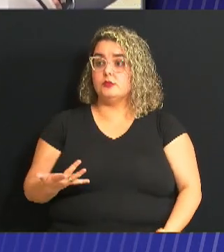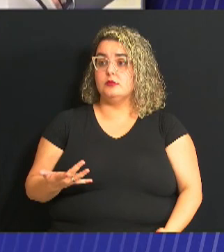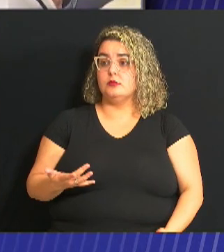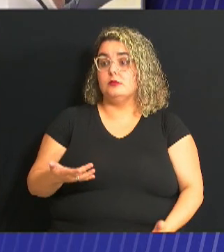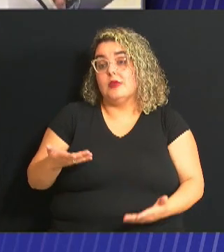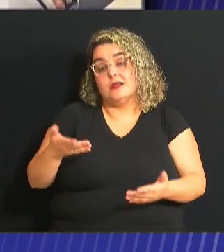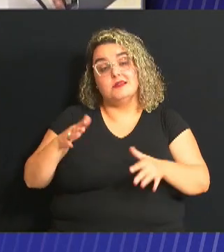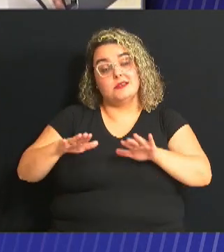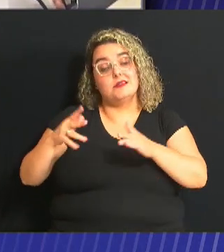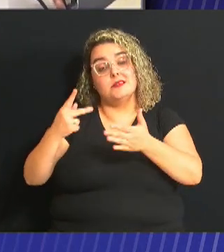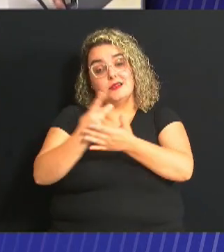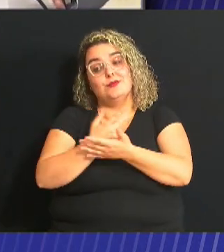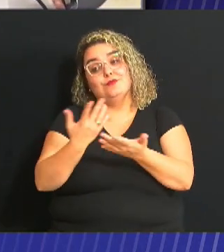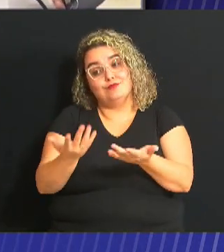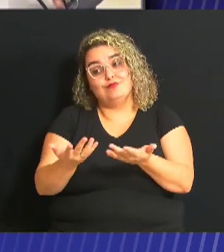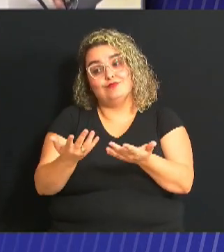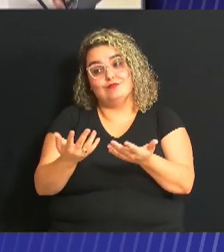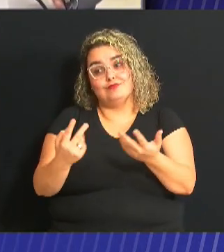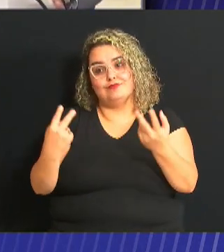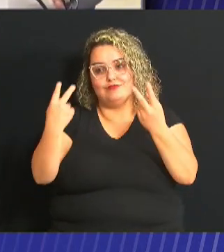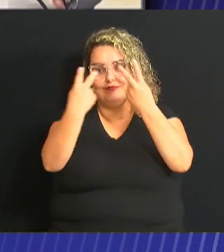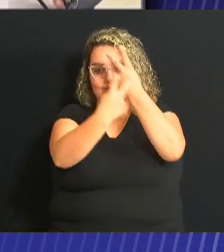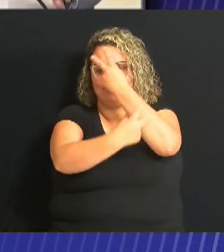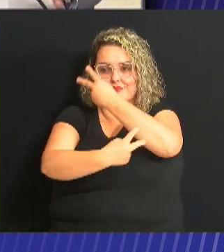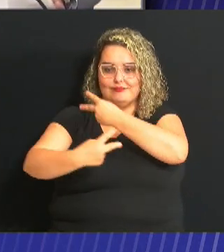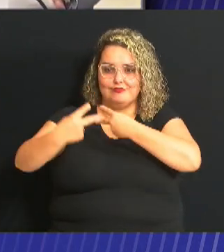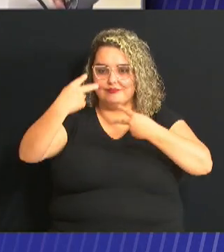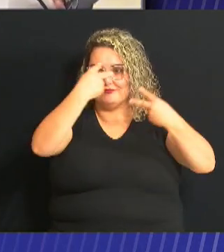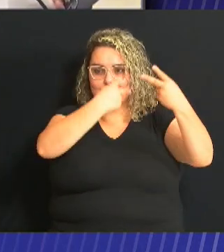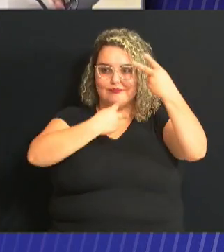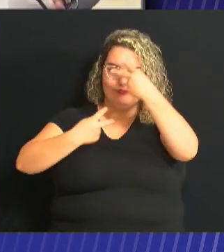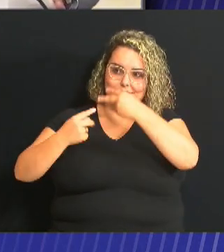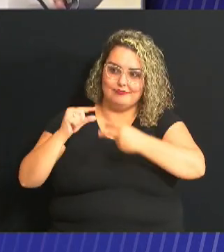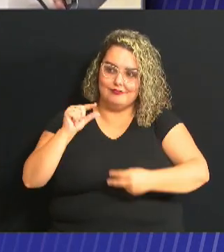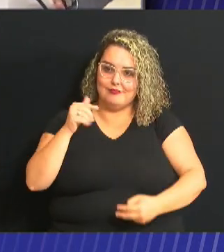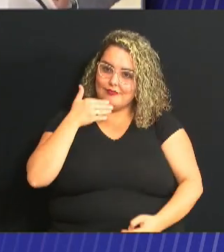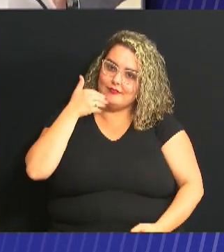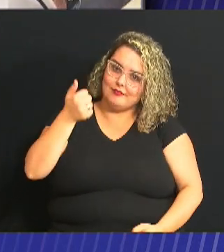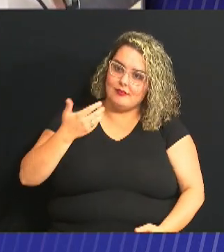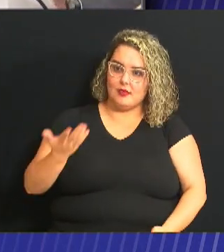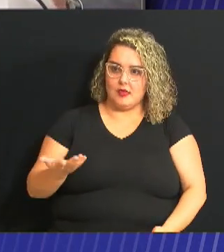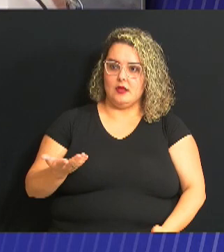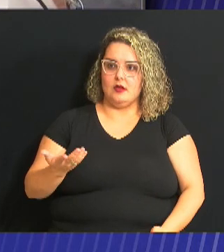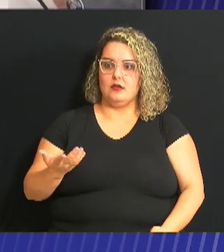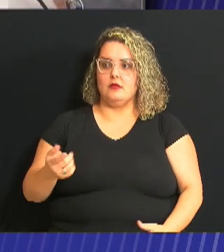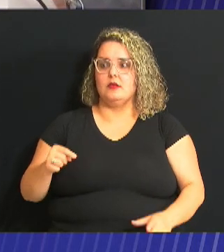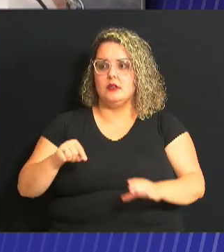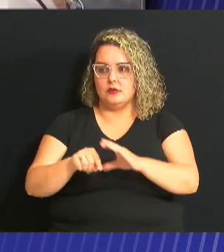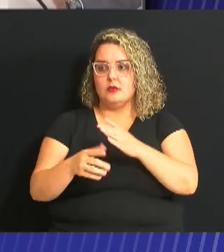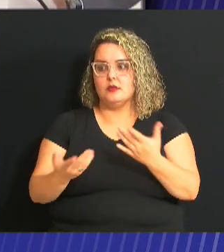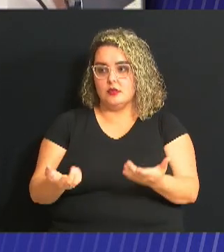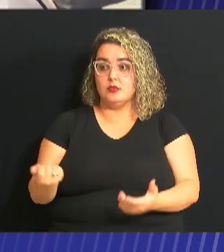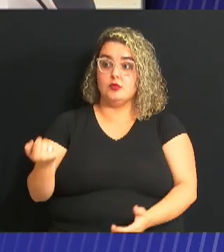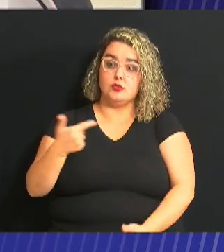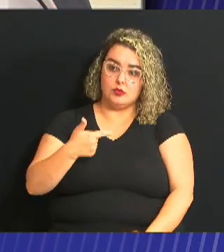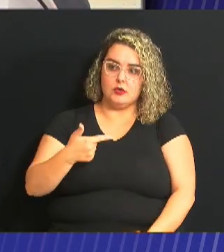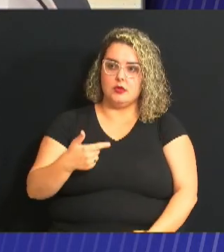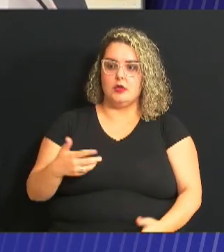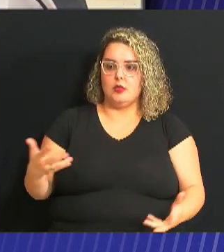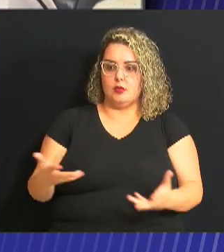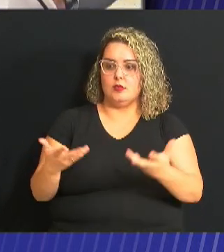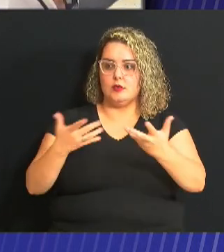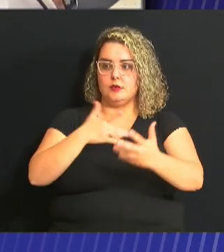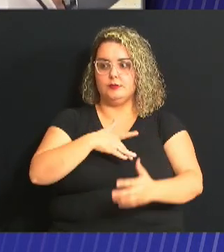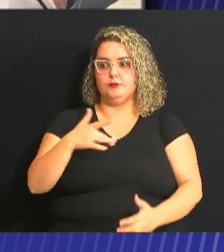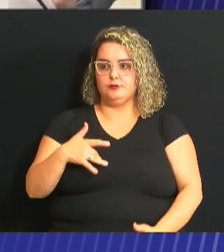pecando, deixando a parte estética ser um pouquinho, né, levada mais em consideração do que a promoção de saúde. Então, essa era a